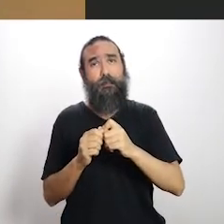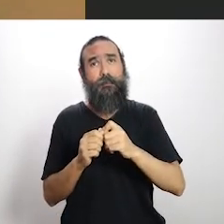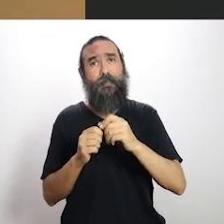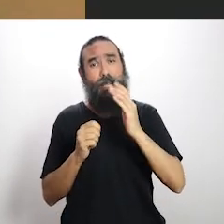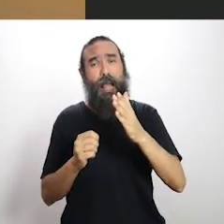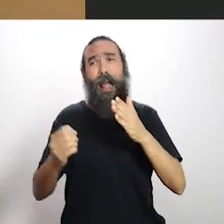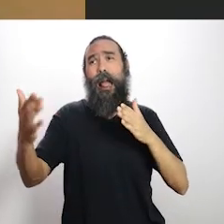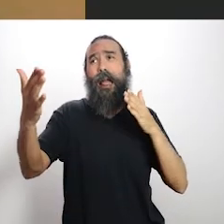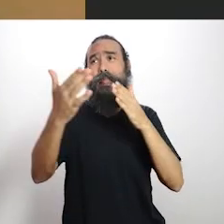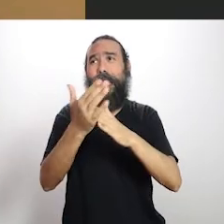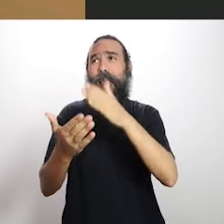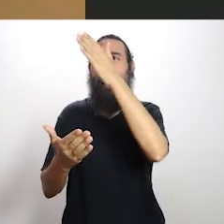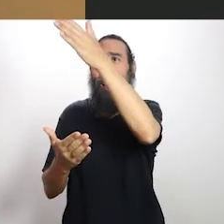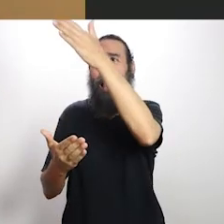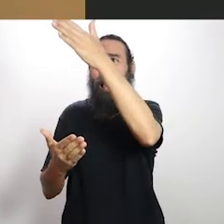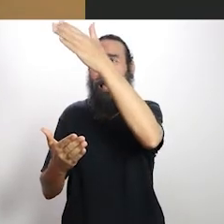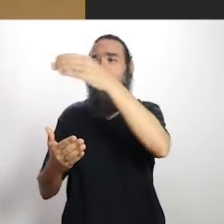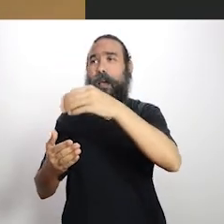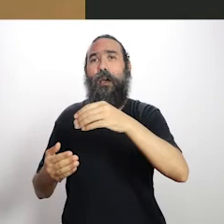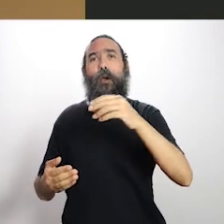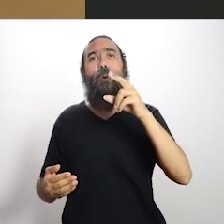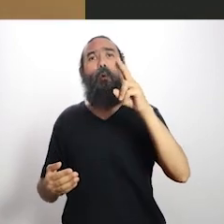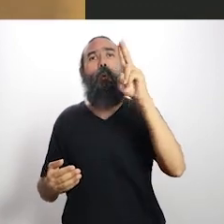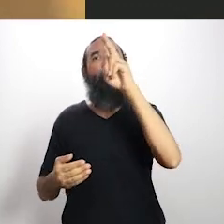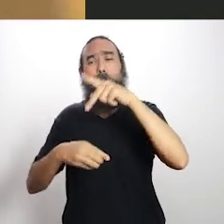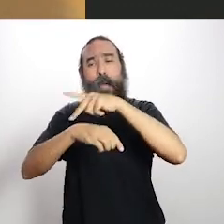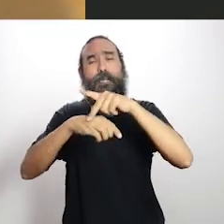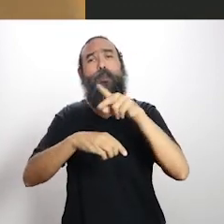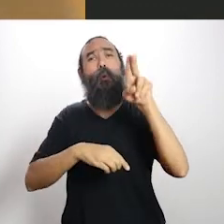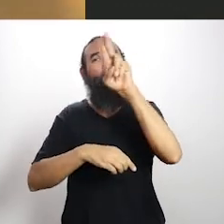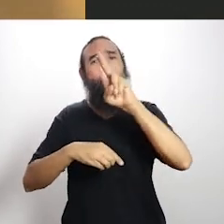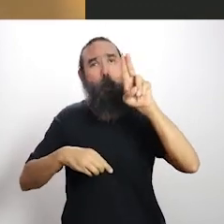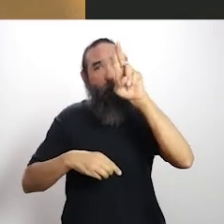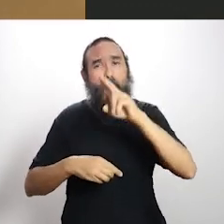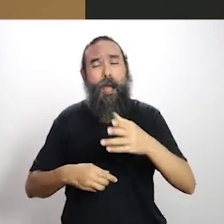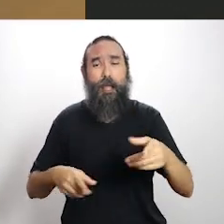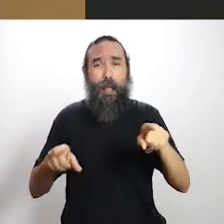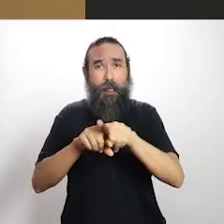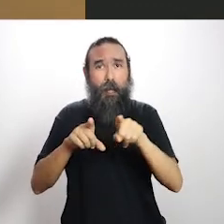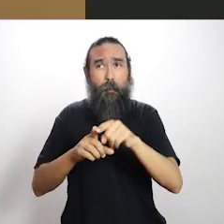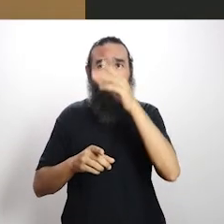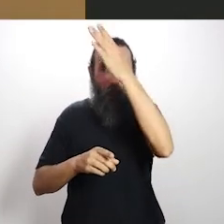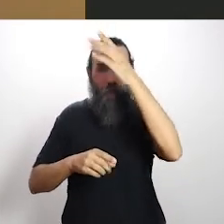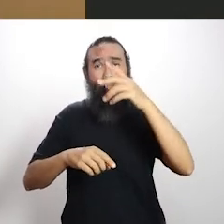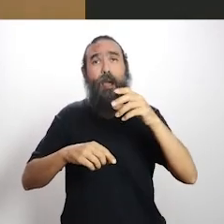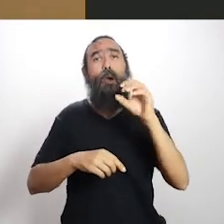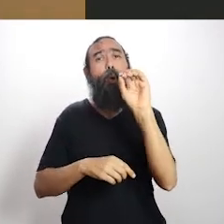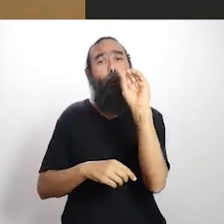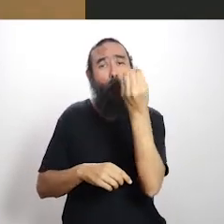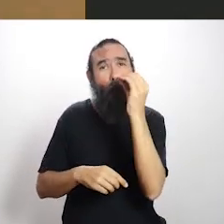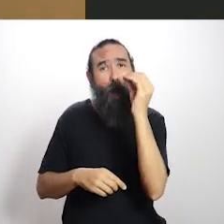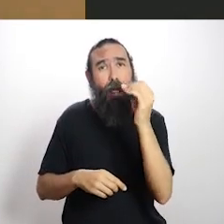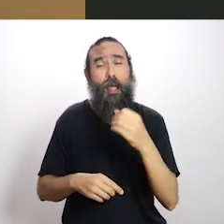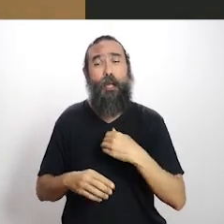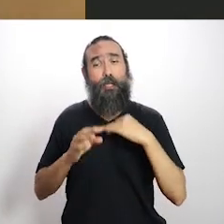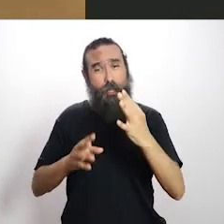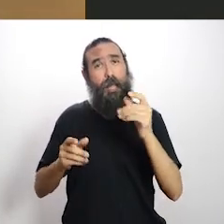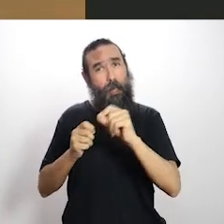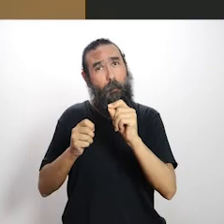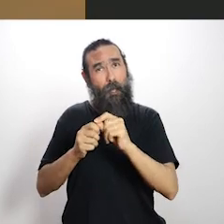na fronteira com o Uruguai onde metade do público era o Uruguai e 80% foi sobre a lei